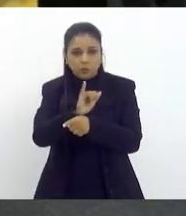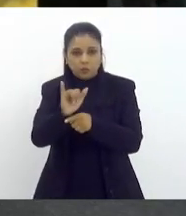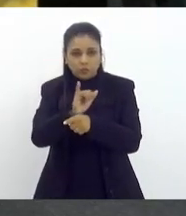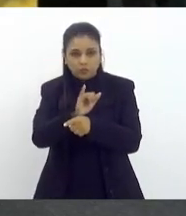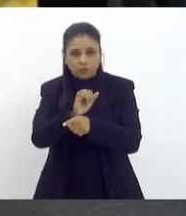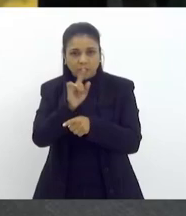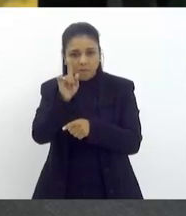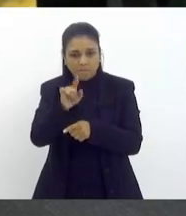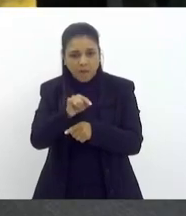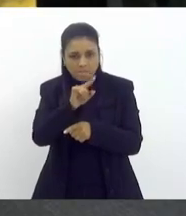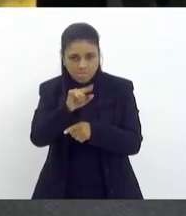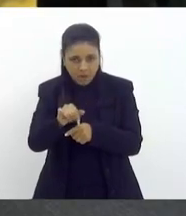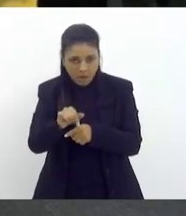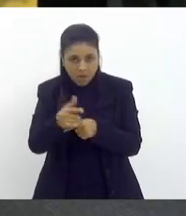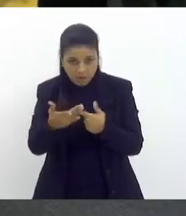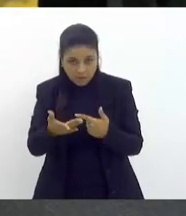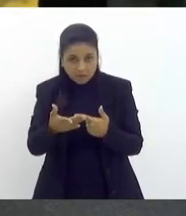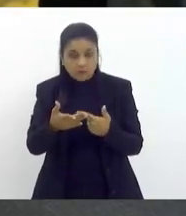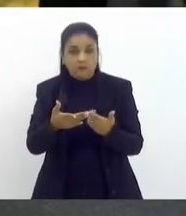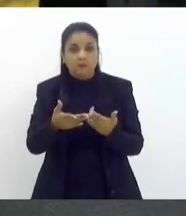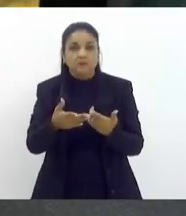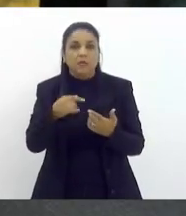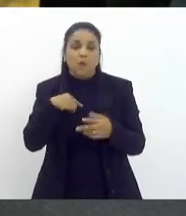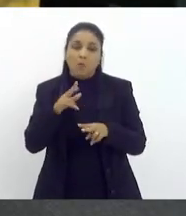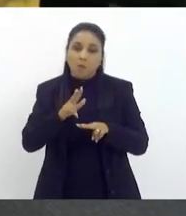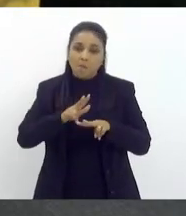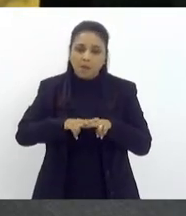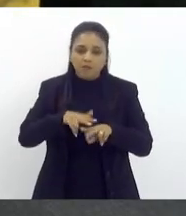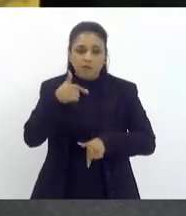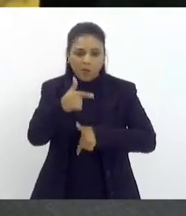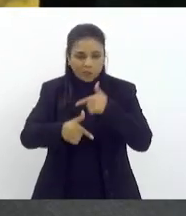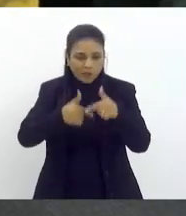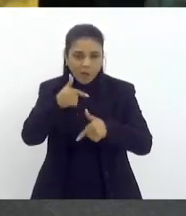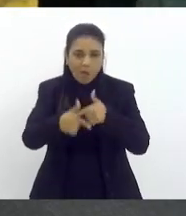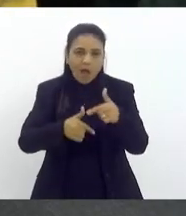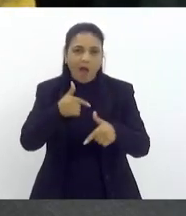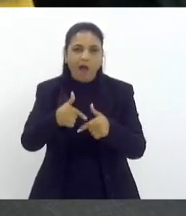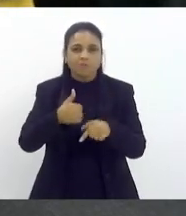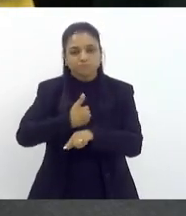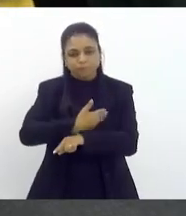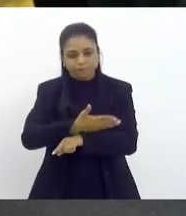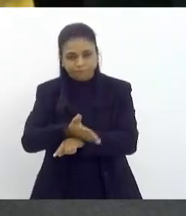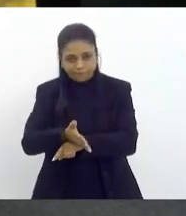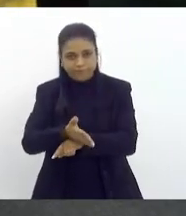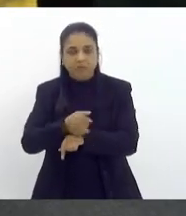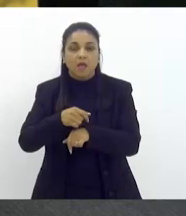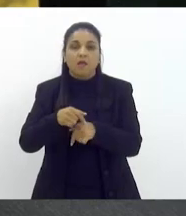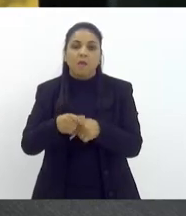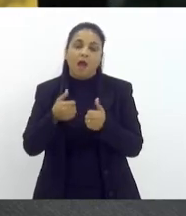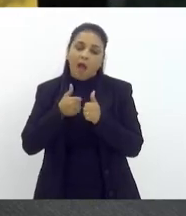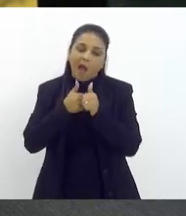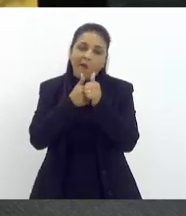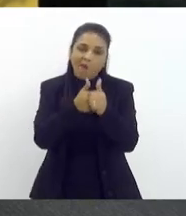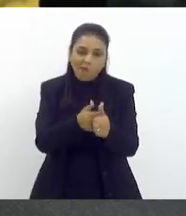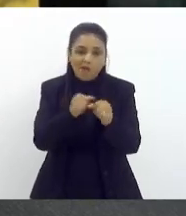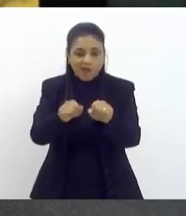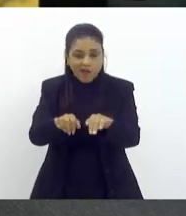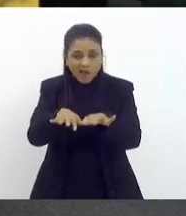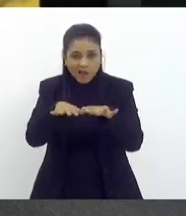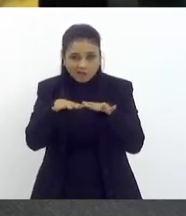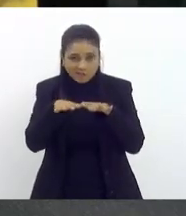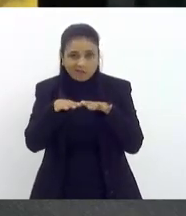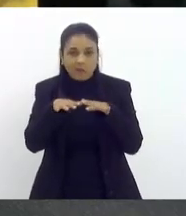e aí eu me prendi muito externamente do horário do Parlamento mas podia acompanhar a sessão